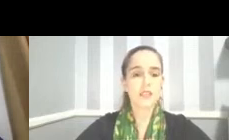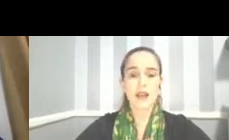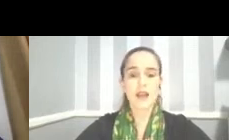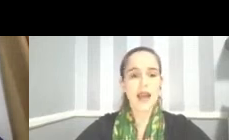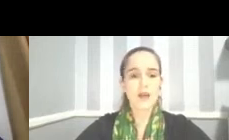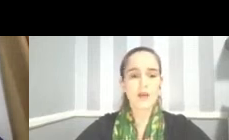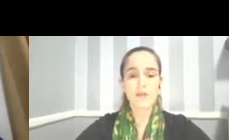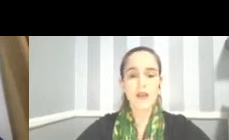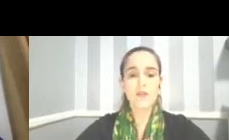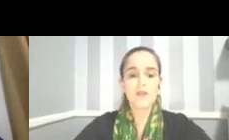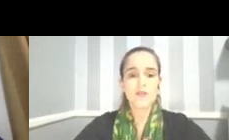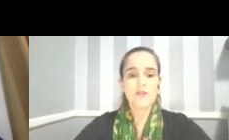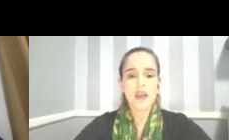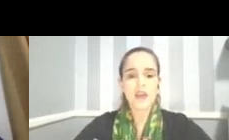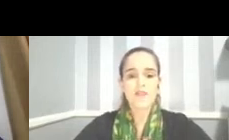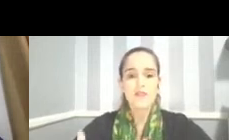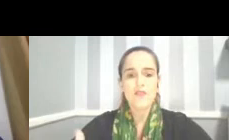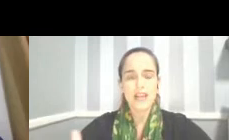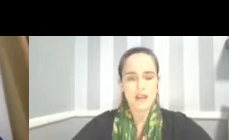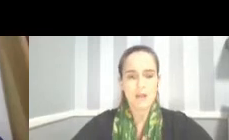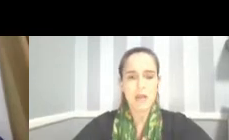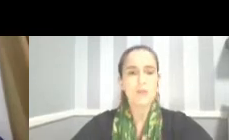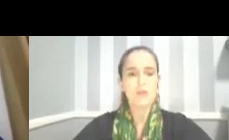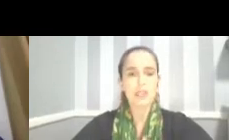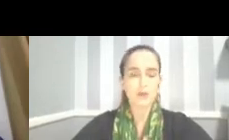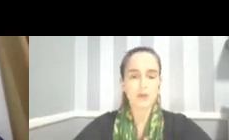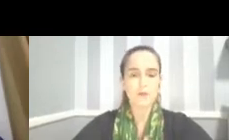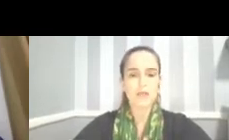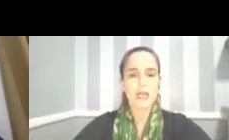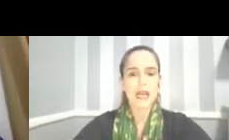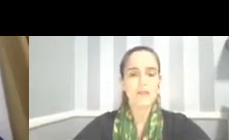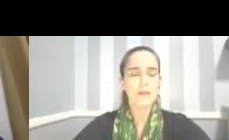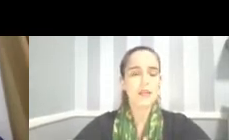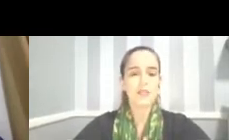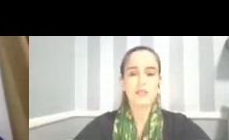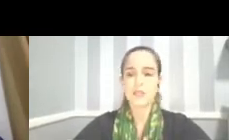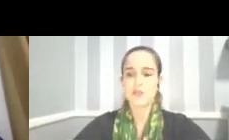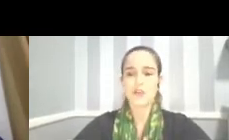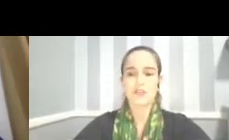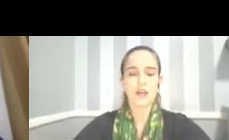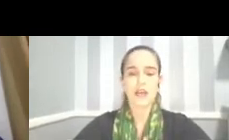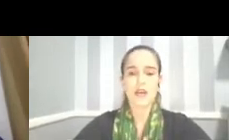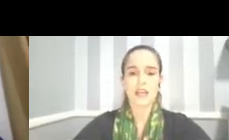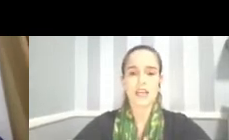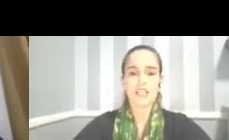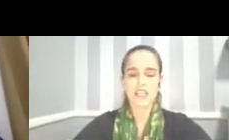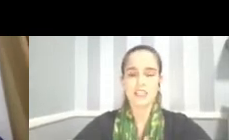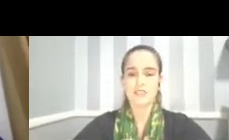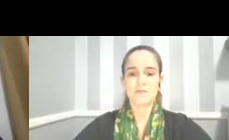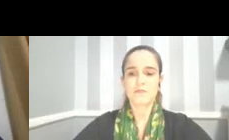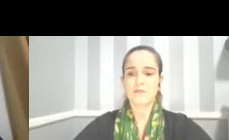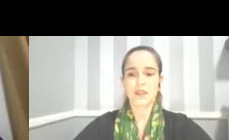vermelho claro, é um vermelho vivo, aquele vermelhão bonito. Aquele vermelhão bonito que a gente gosta de colocar na unha,